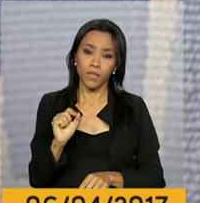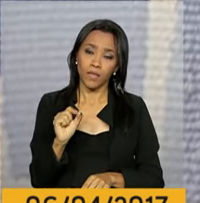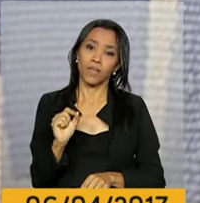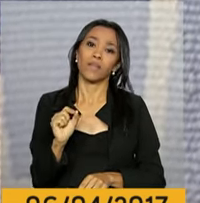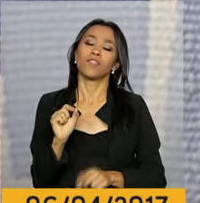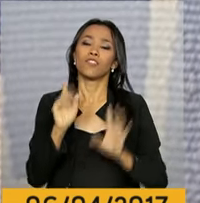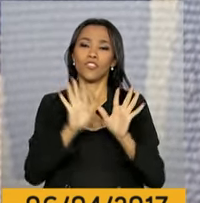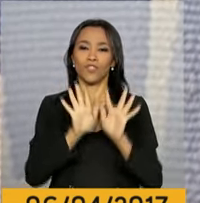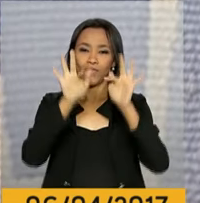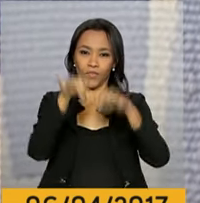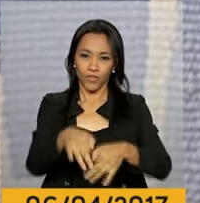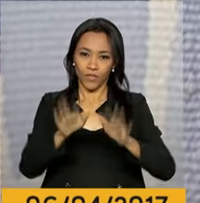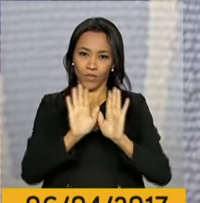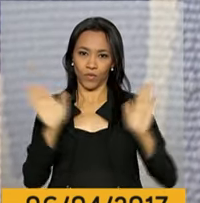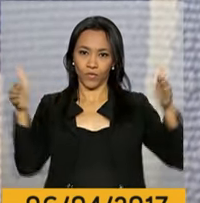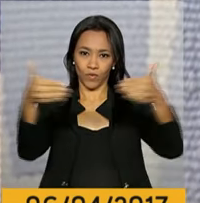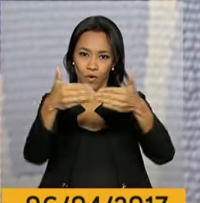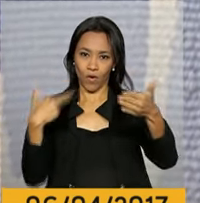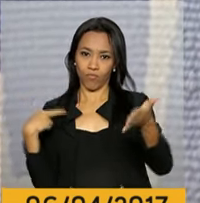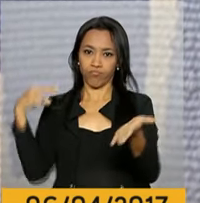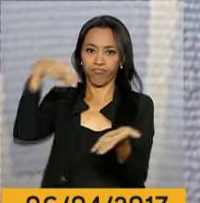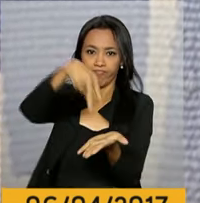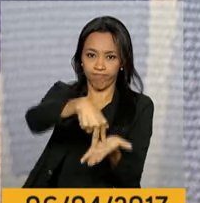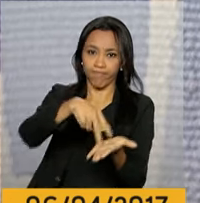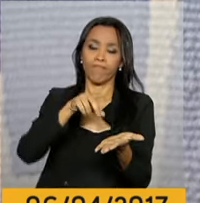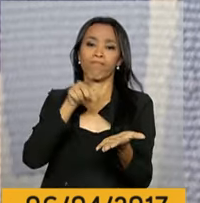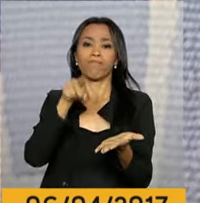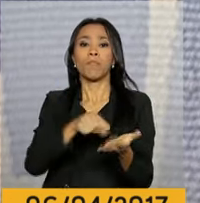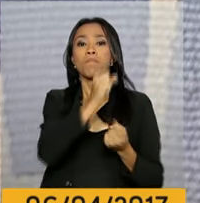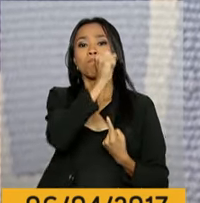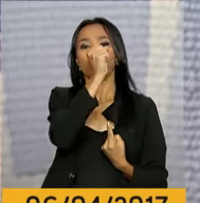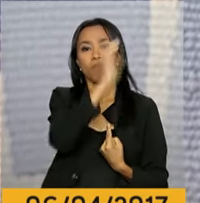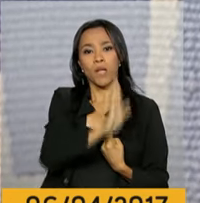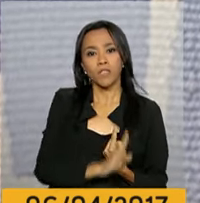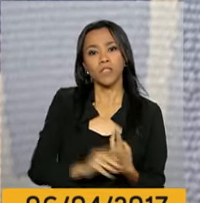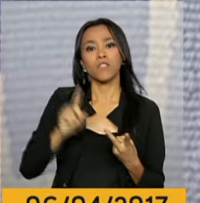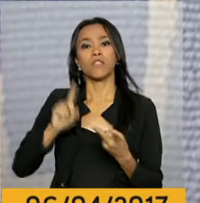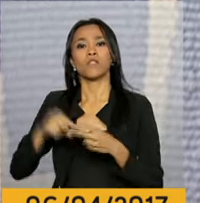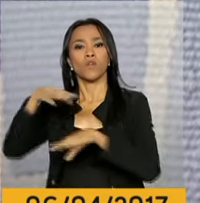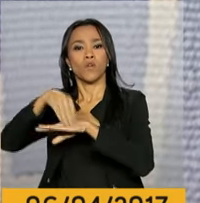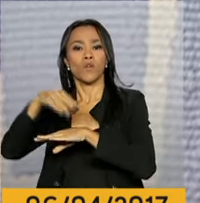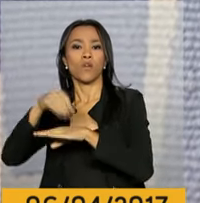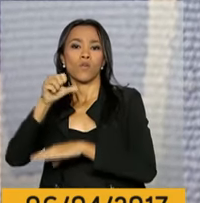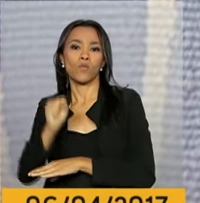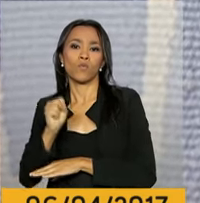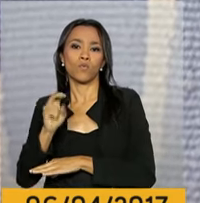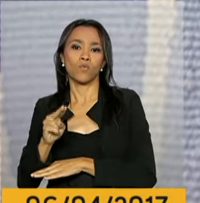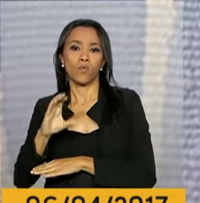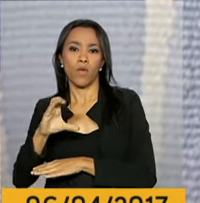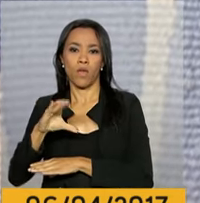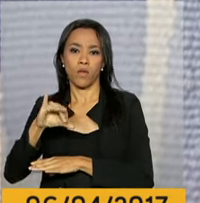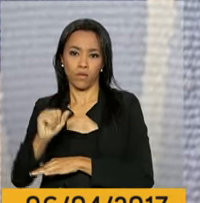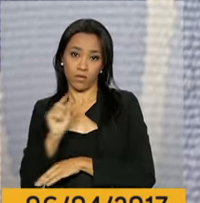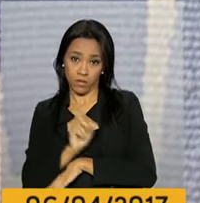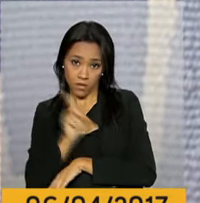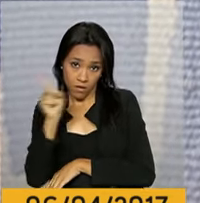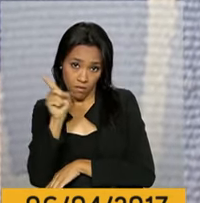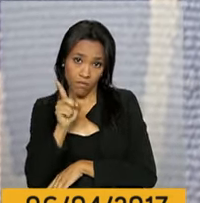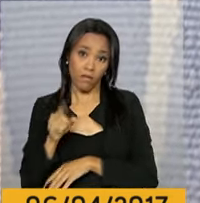encerrar o Foro de Líderes Empresariais Brasil-Suécia, encontro que tenha sido